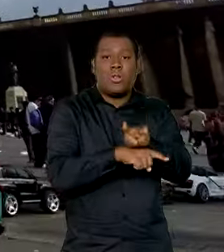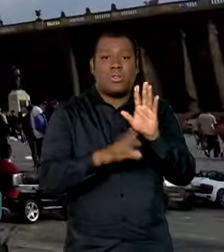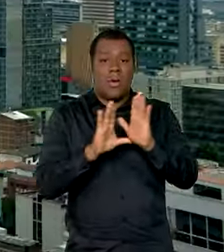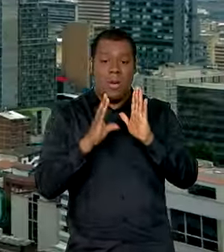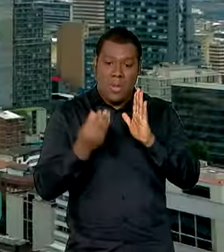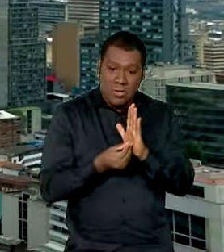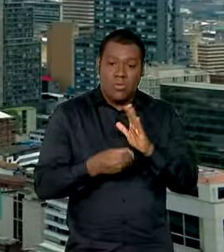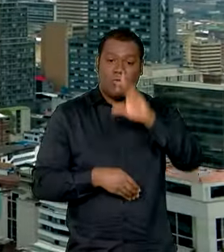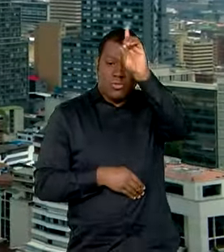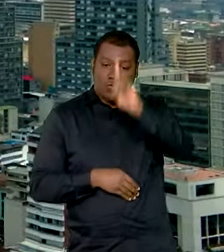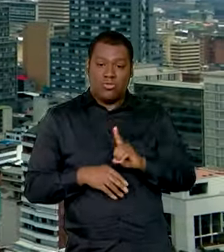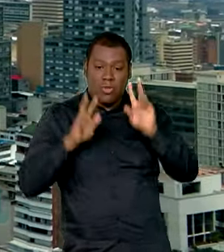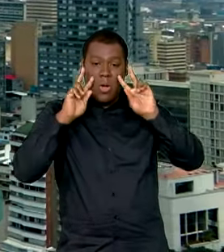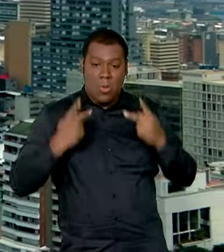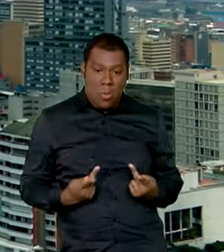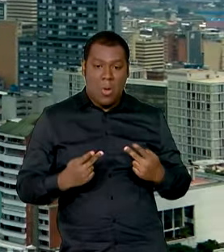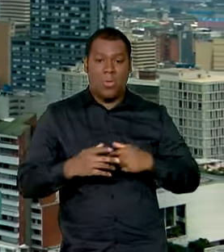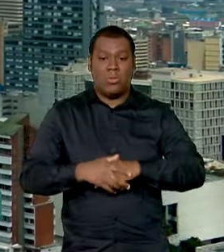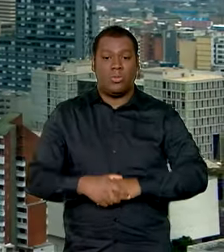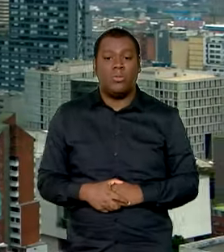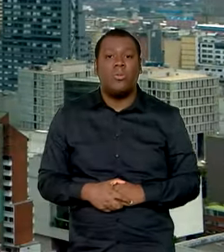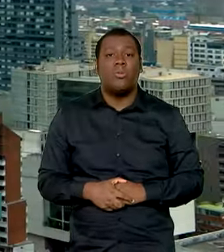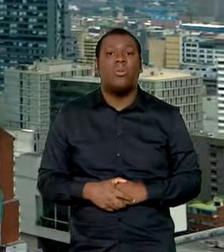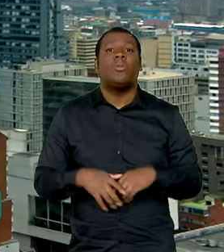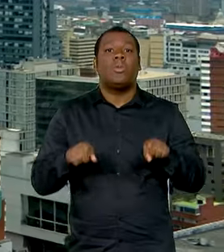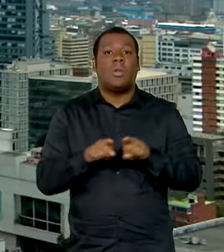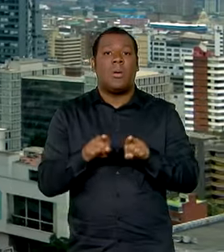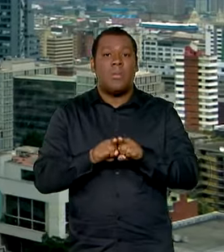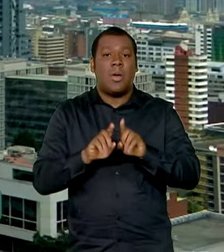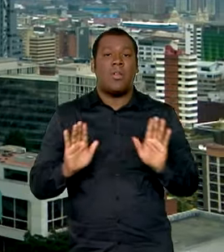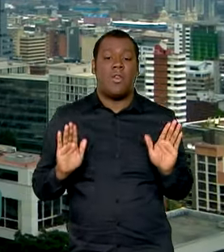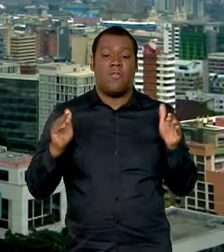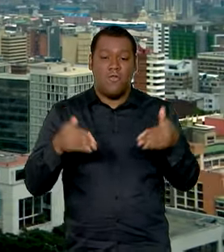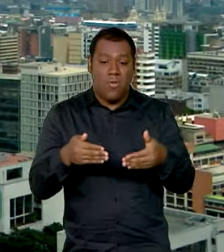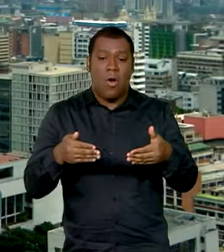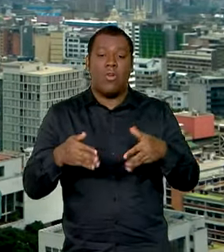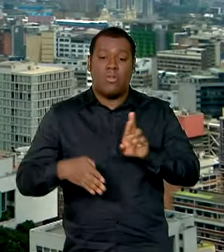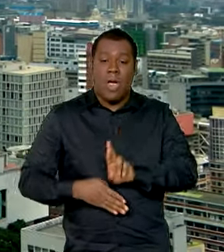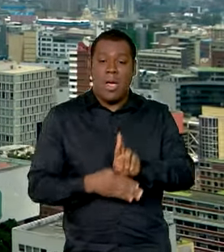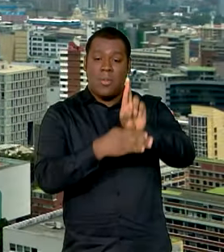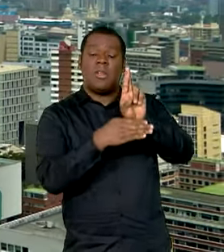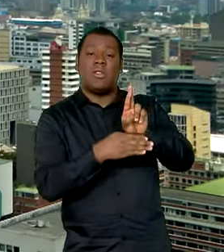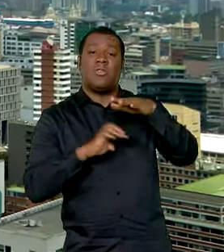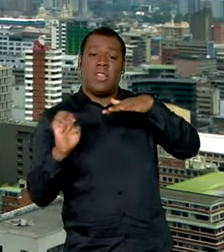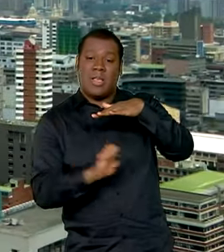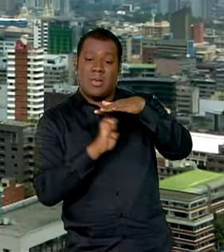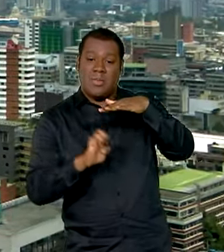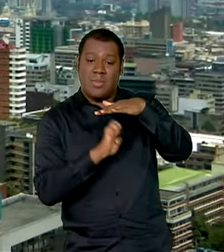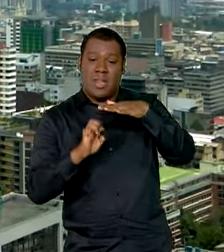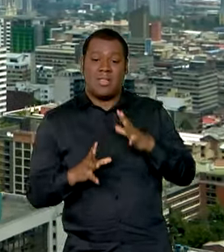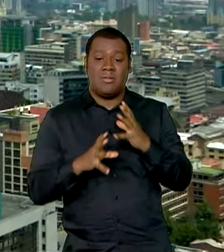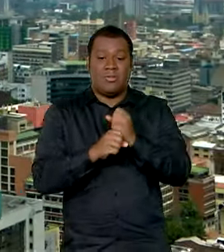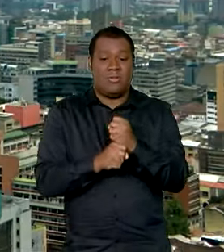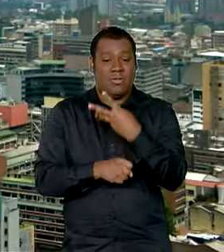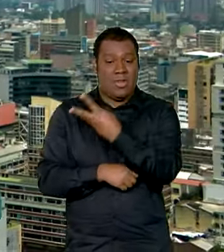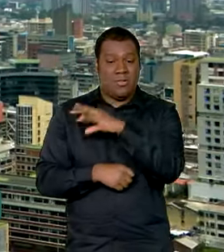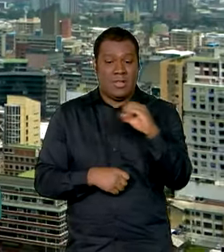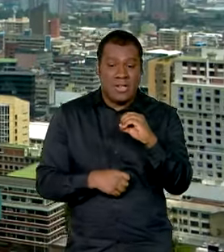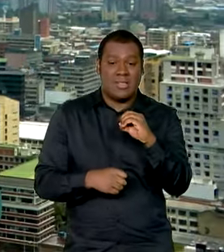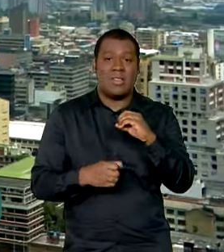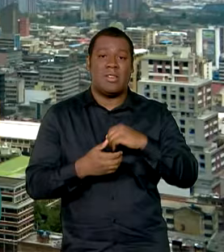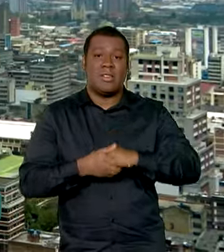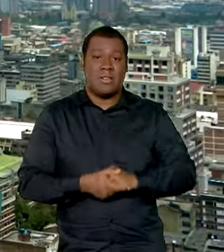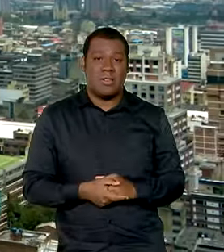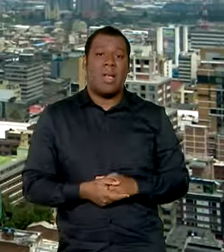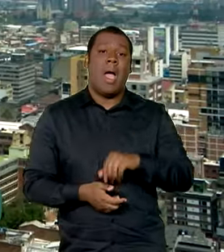humanos. Lula e Petro vão participar ainda de um fórum com representantes de 300 empresas dos dois países,